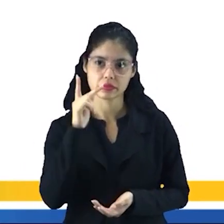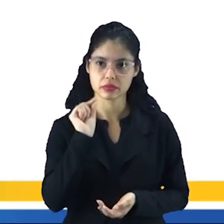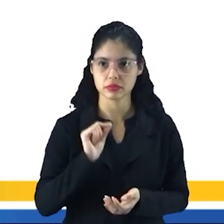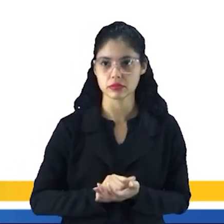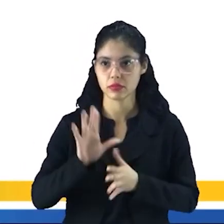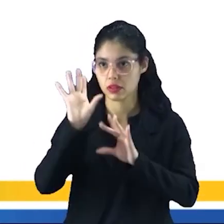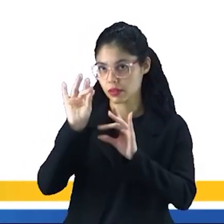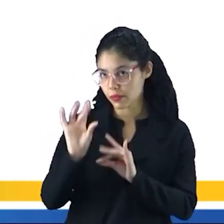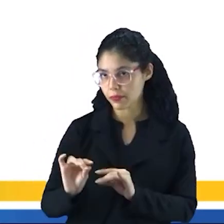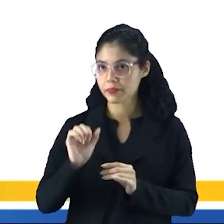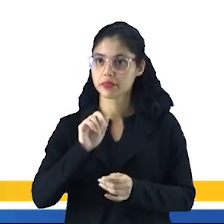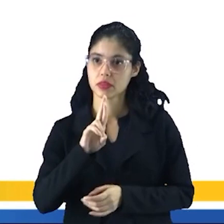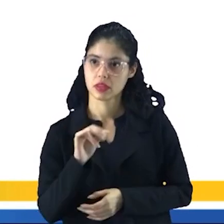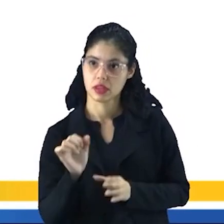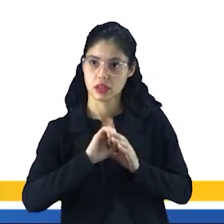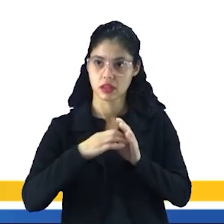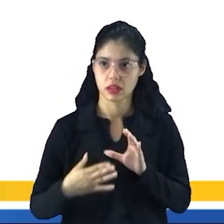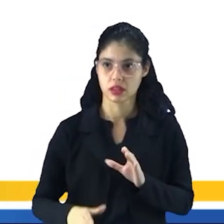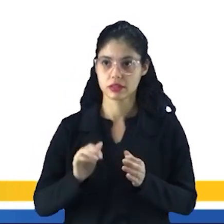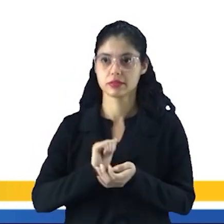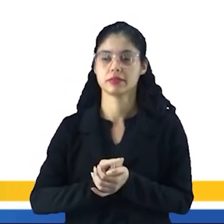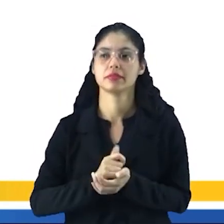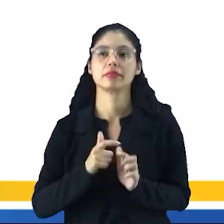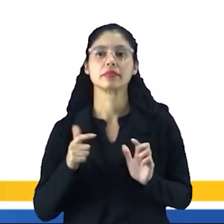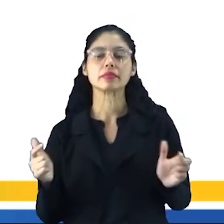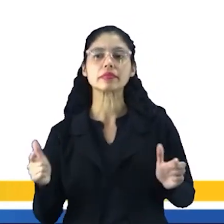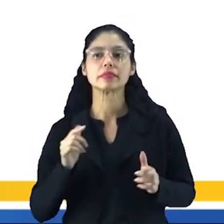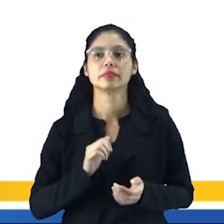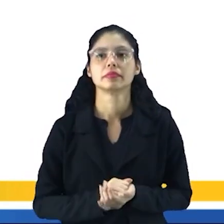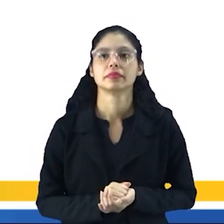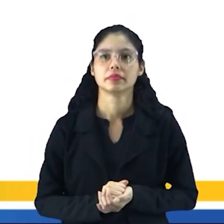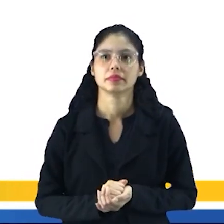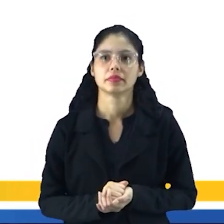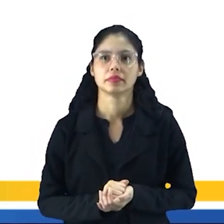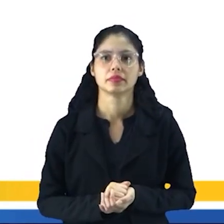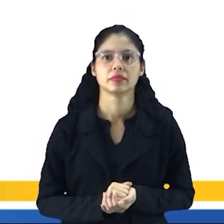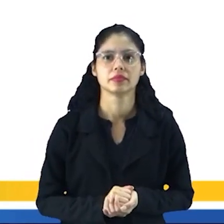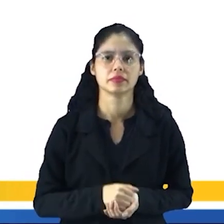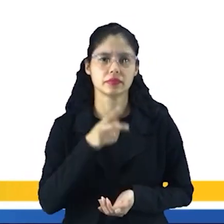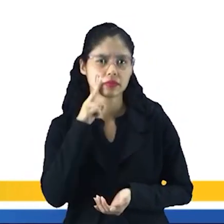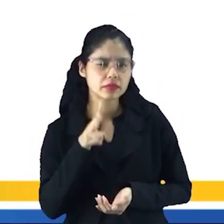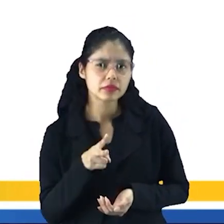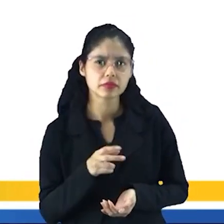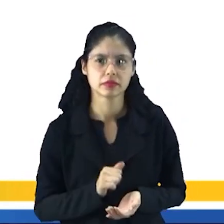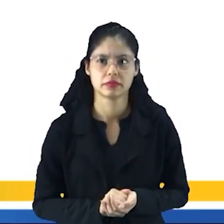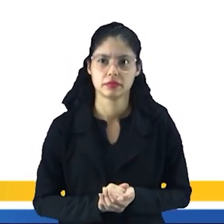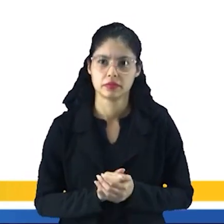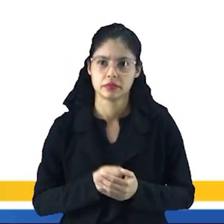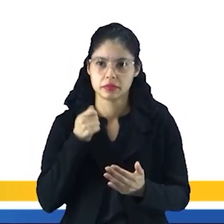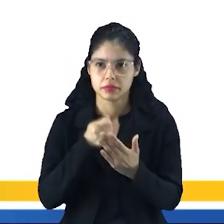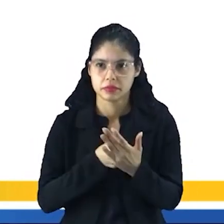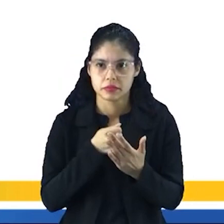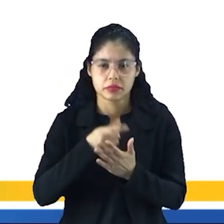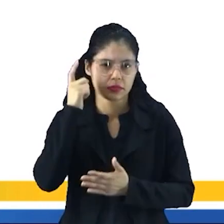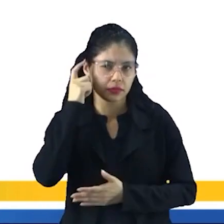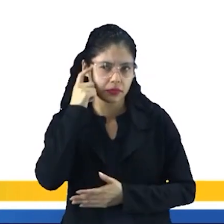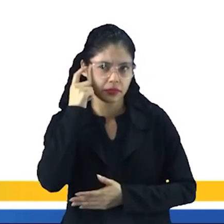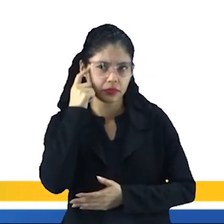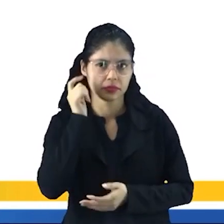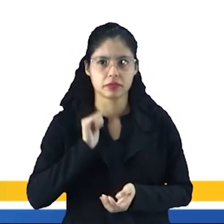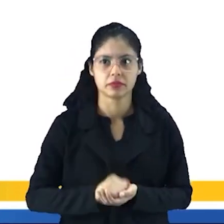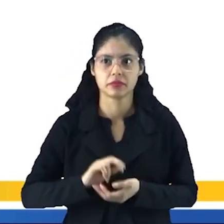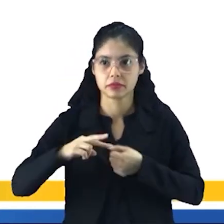diz assim, a estética surrealista caracteriza-se em larga medida pela supressão da